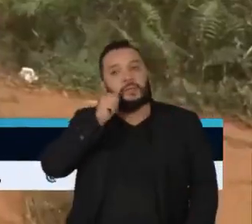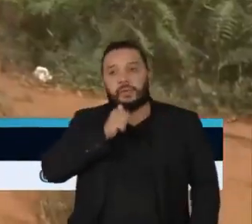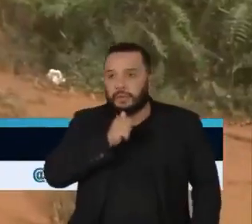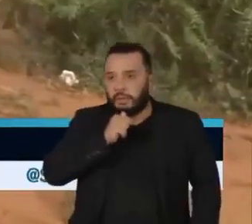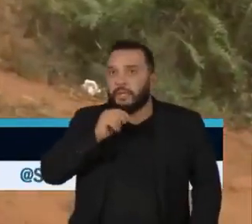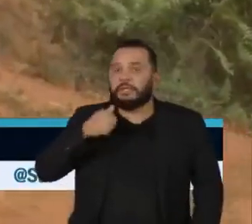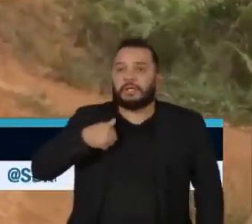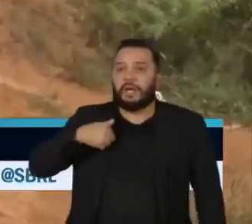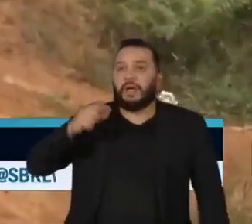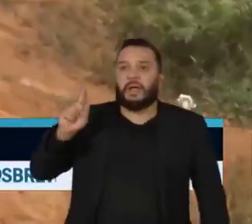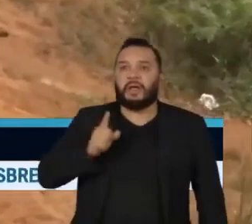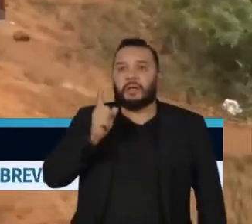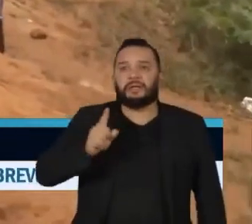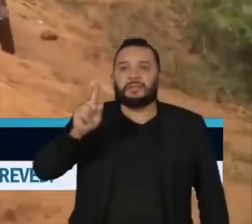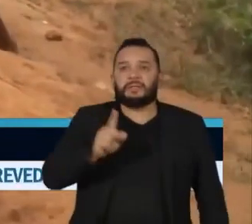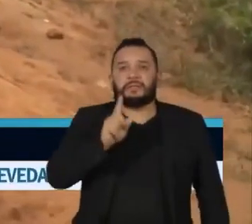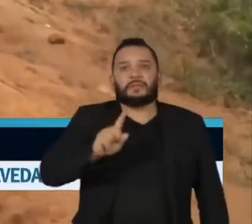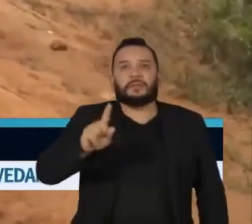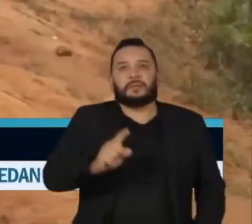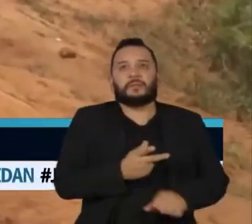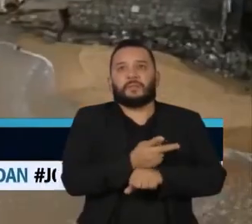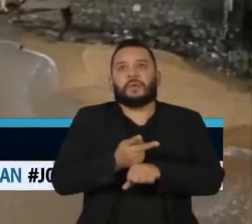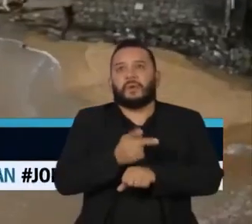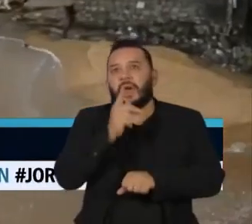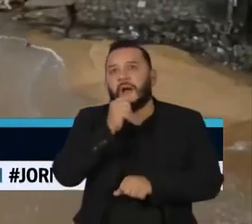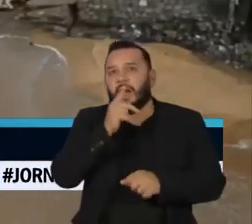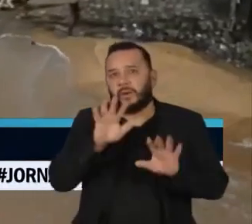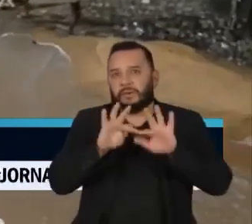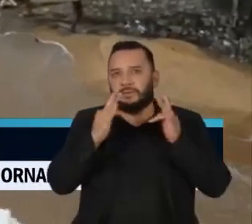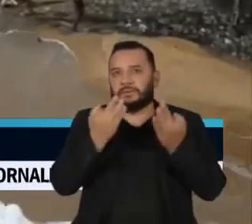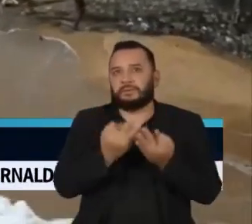para conseguir um pouco de água para suas famílias.